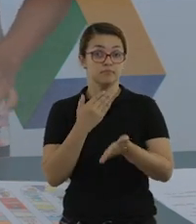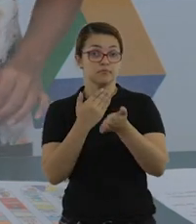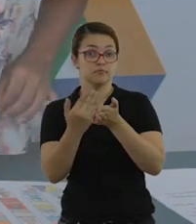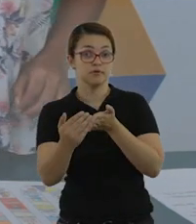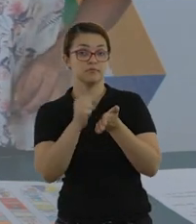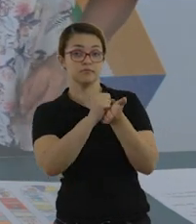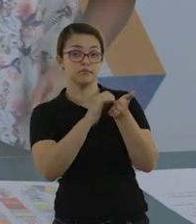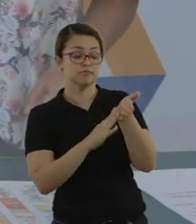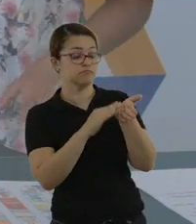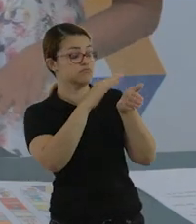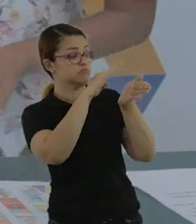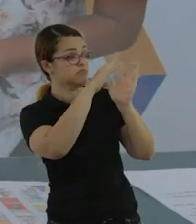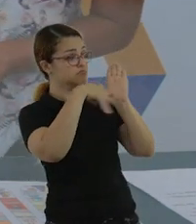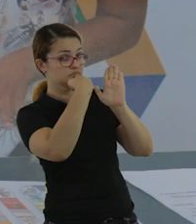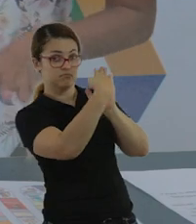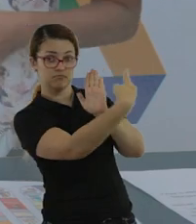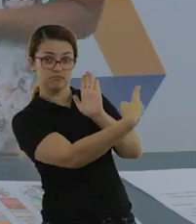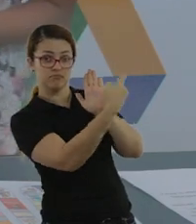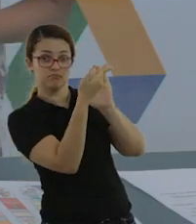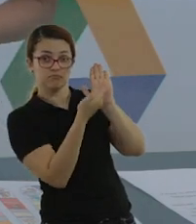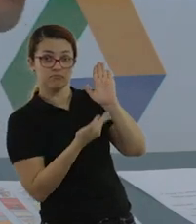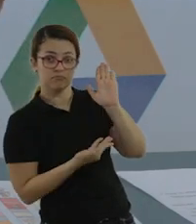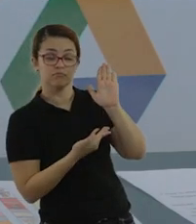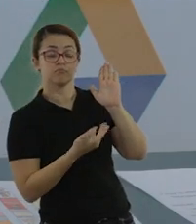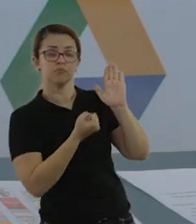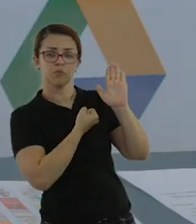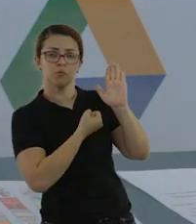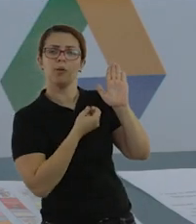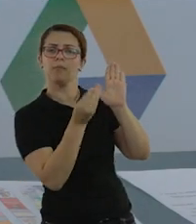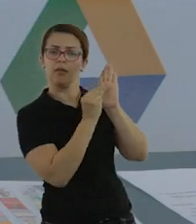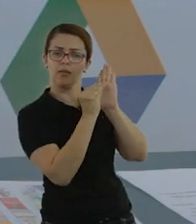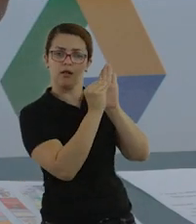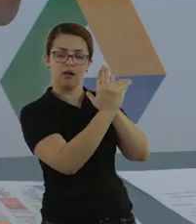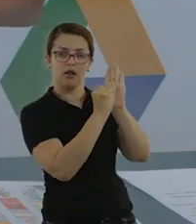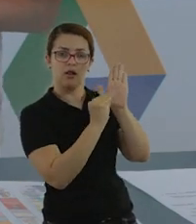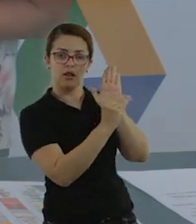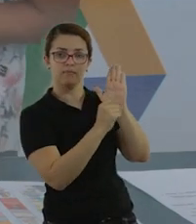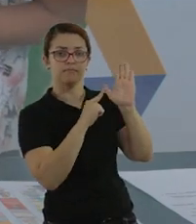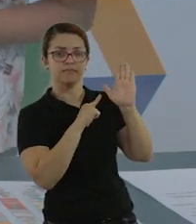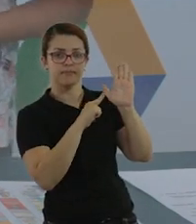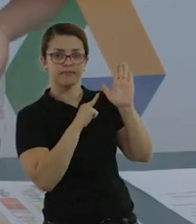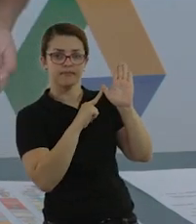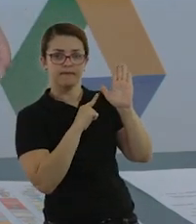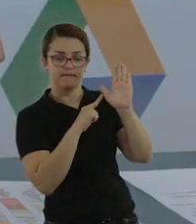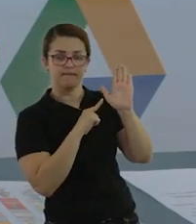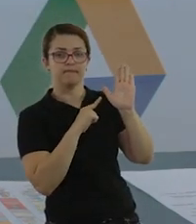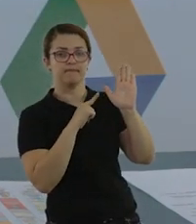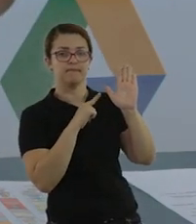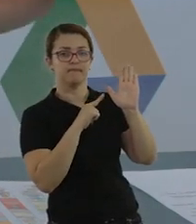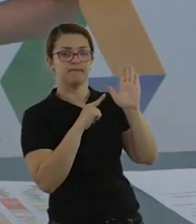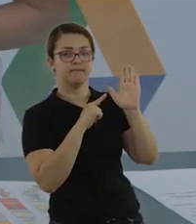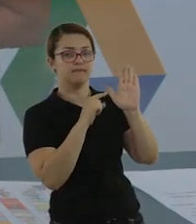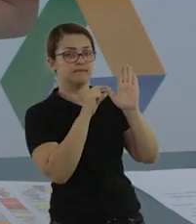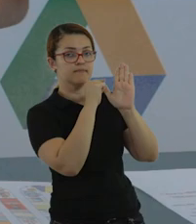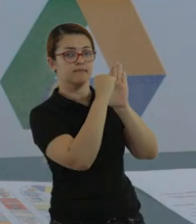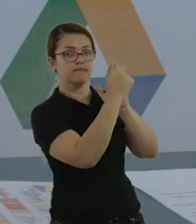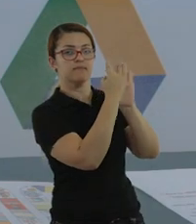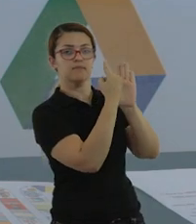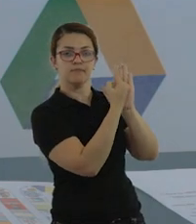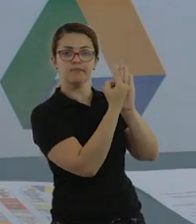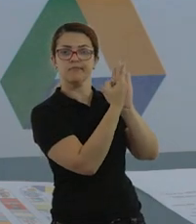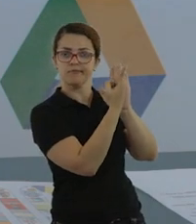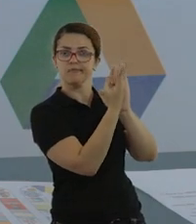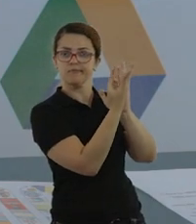Para iniciar a atividade, nós temos que observar um quadro numérico. Neste quadro, nós temos uns números na